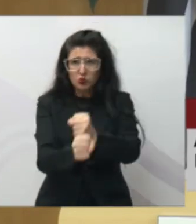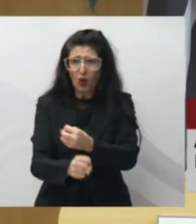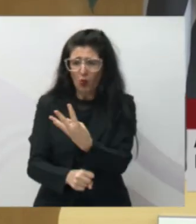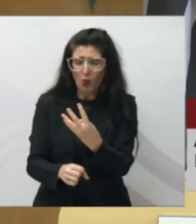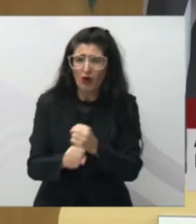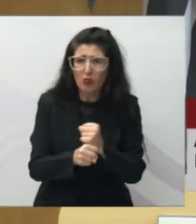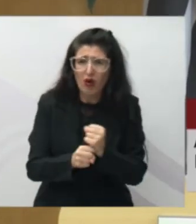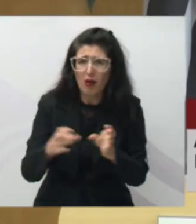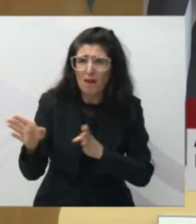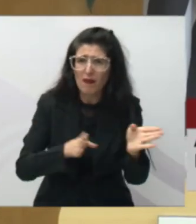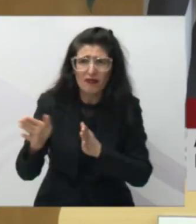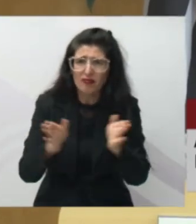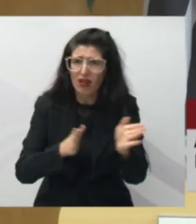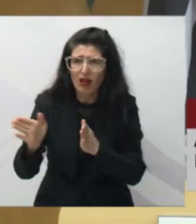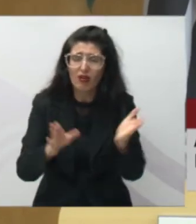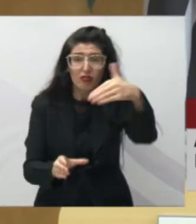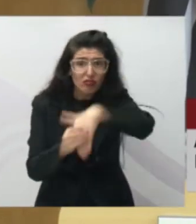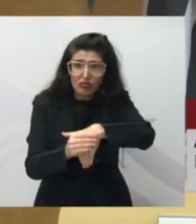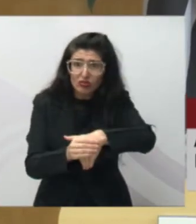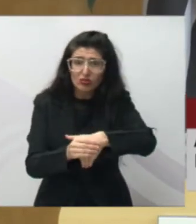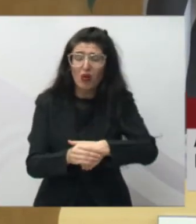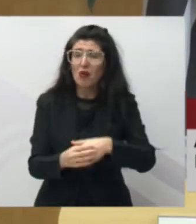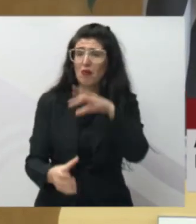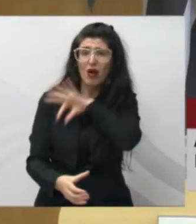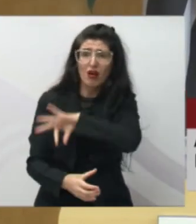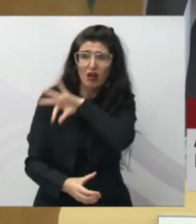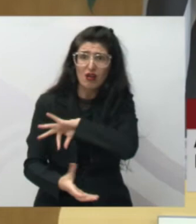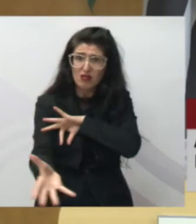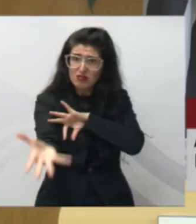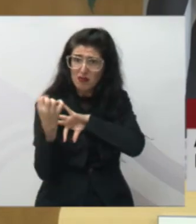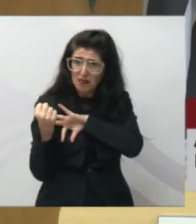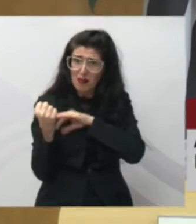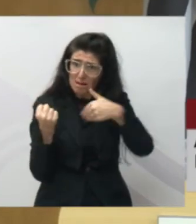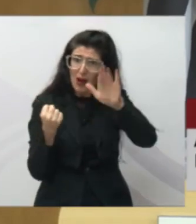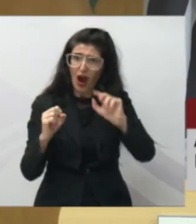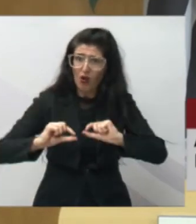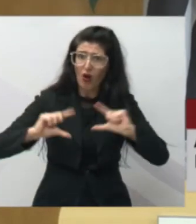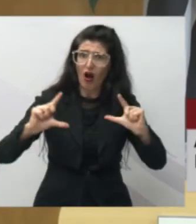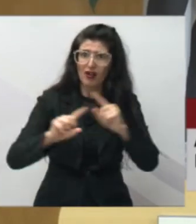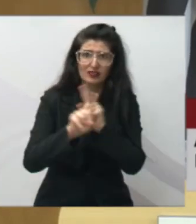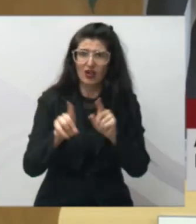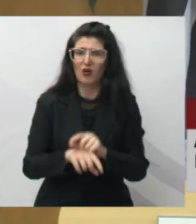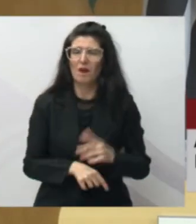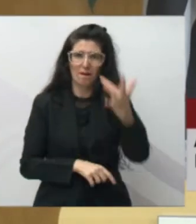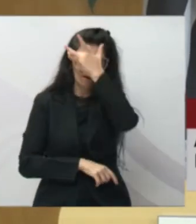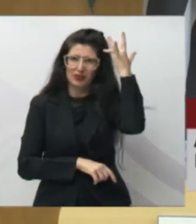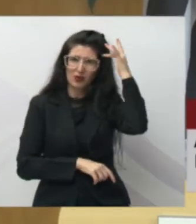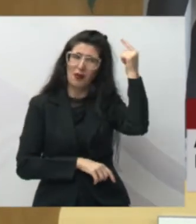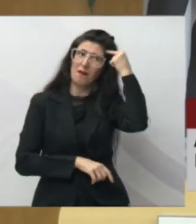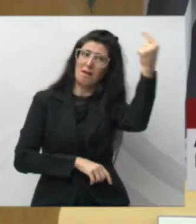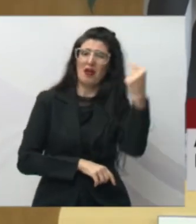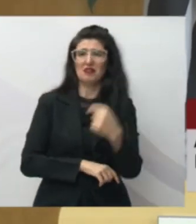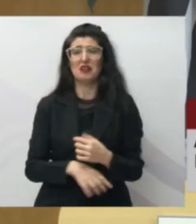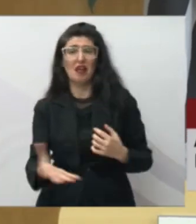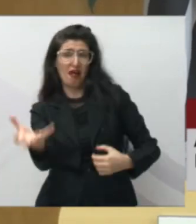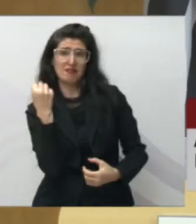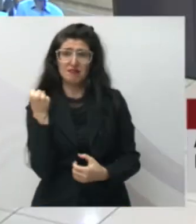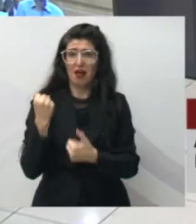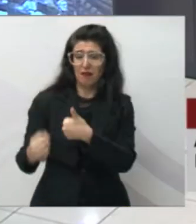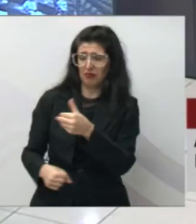E ao contrário, né, do que muito precisa, vereador Ardo, tem pessoas que acham que nós, vereadores, ganhamos 10 mil reais. Vereador Paulinho. Pois